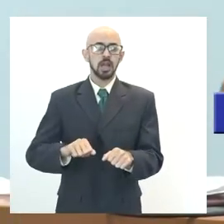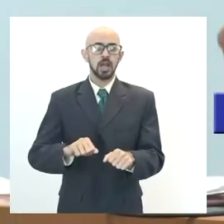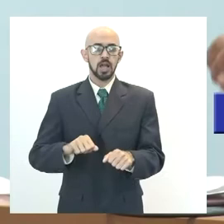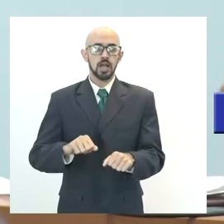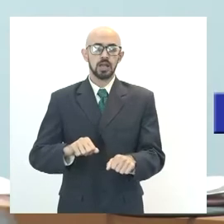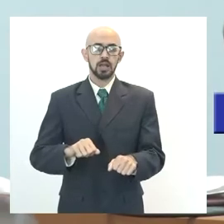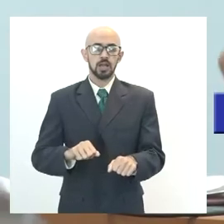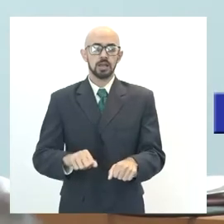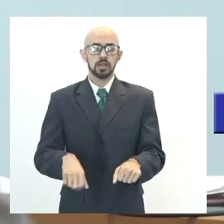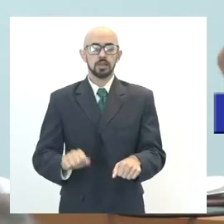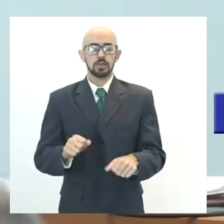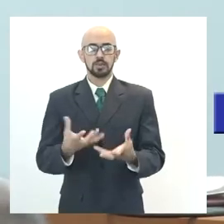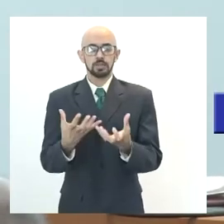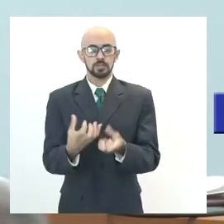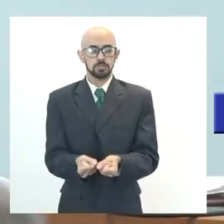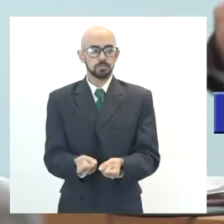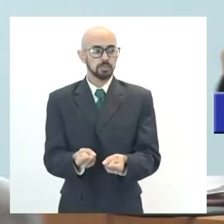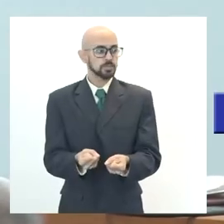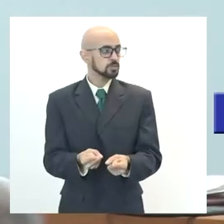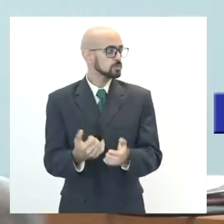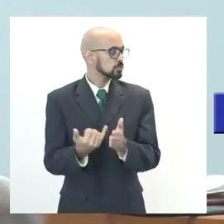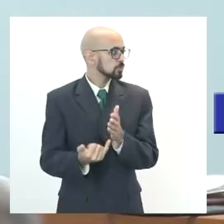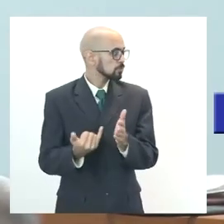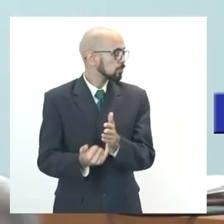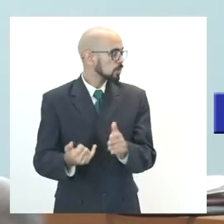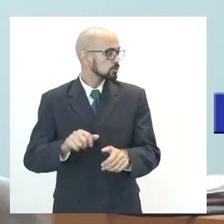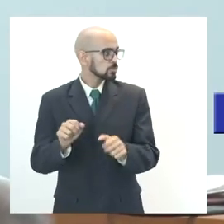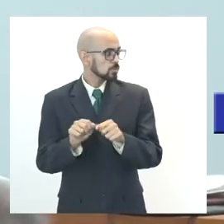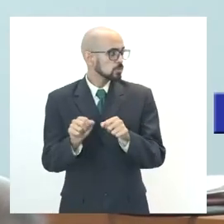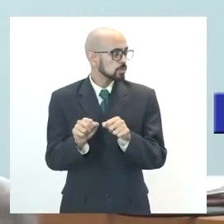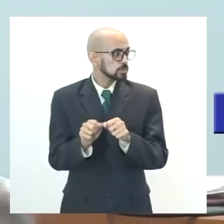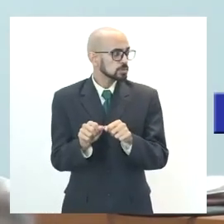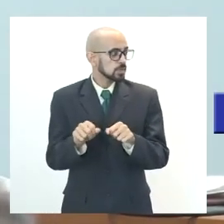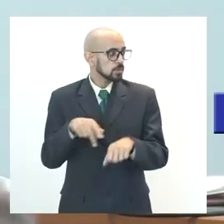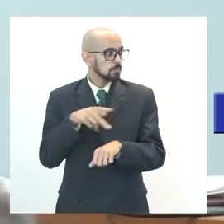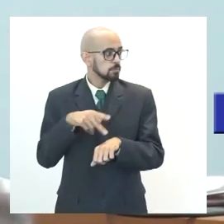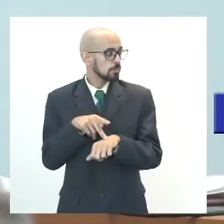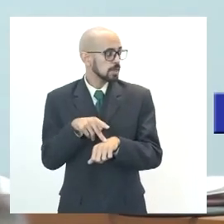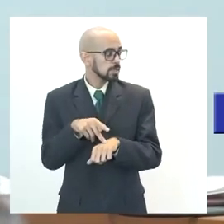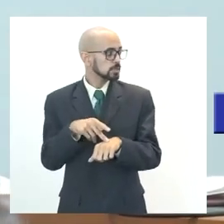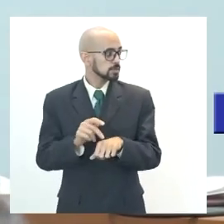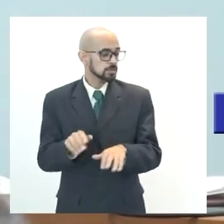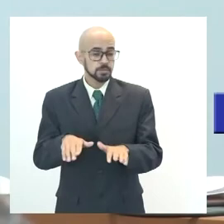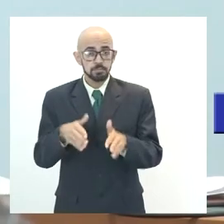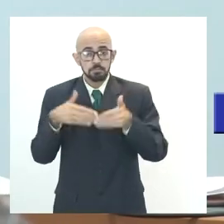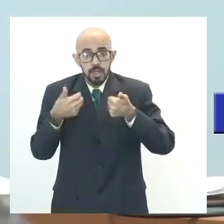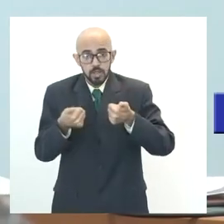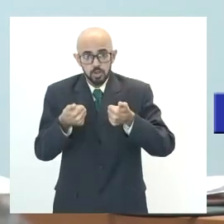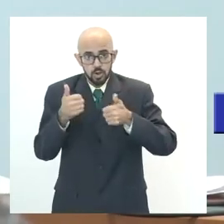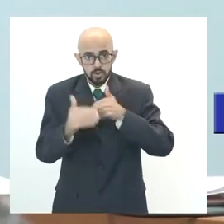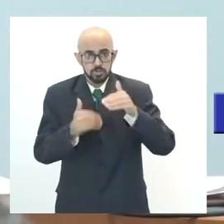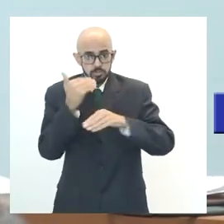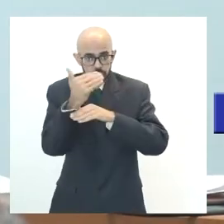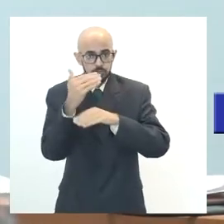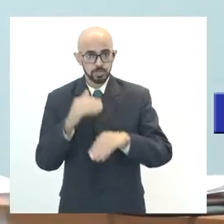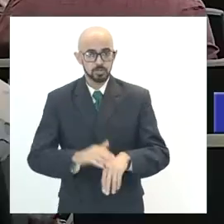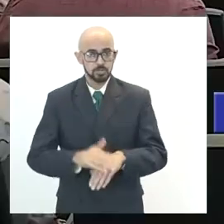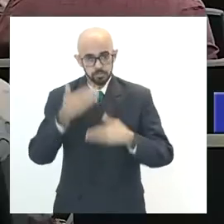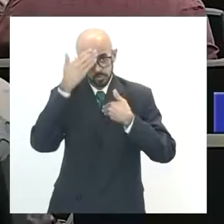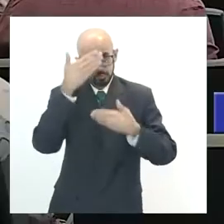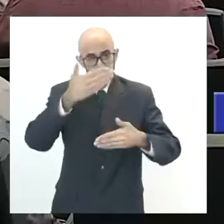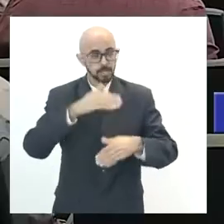parcela de recebimento da seus impostos para fazer um país mais justo melhor e mais solidário é isso obrigado